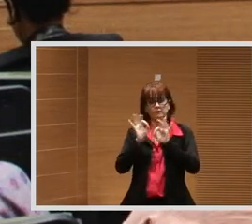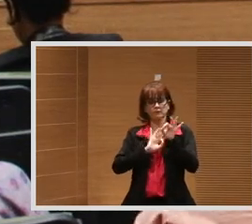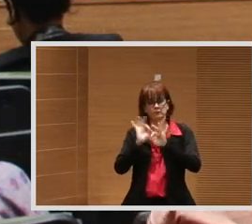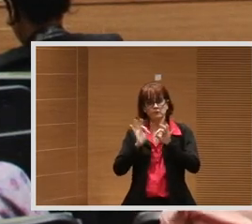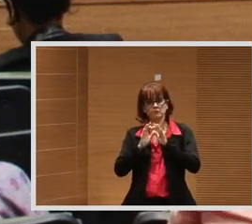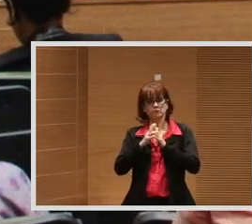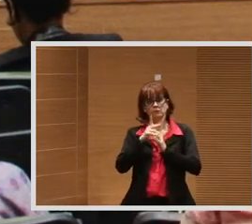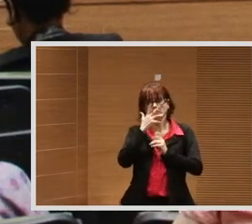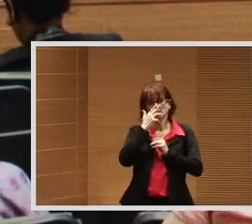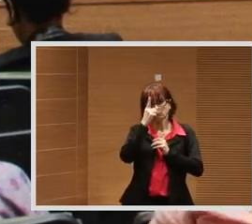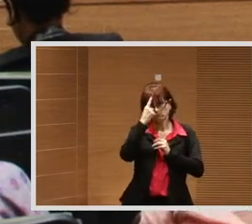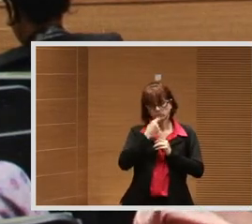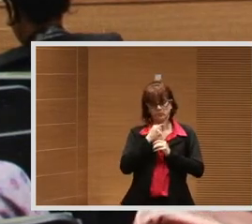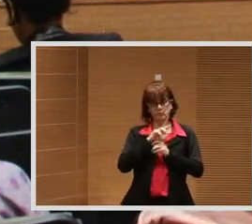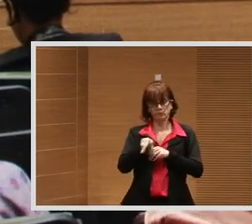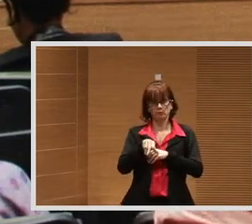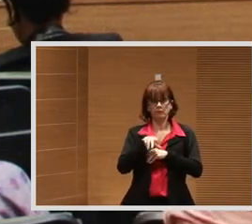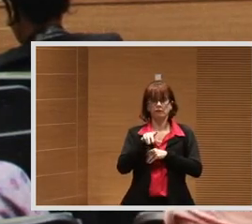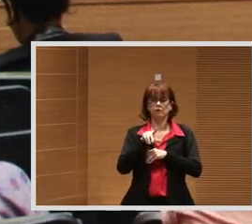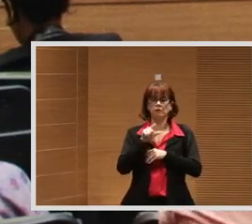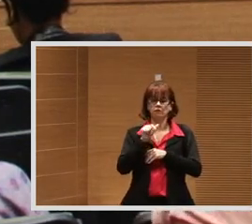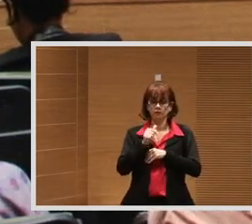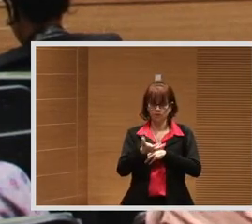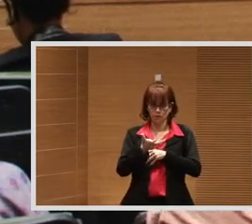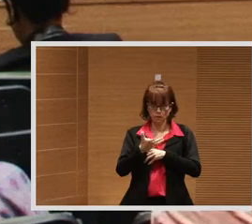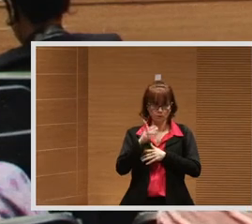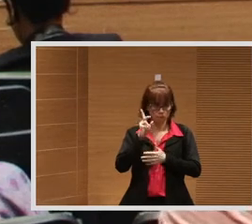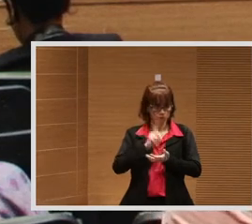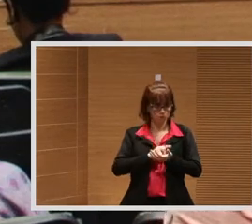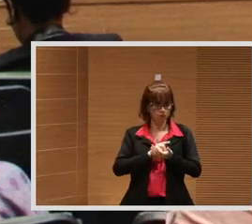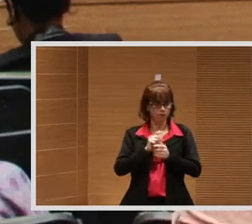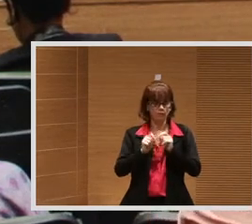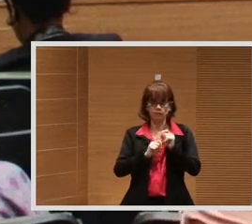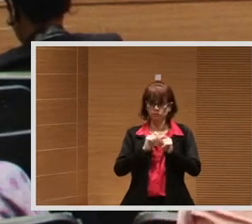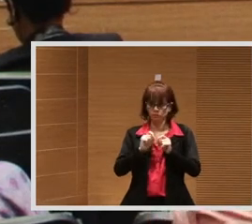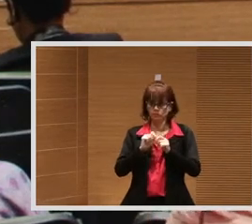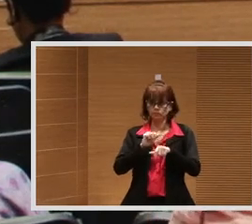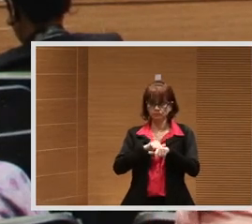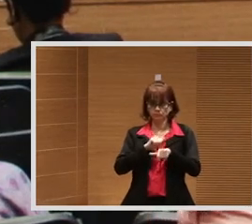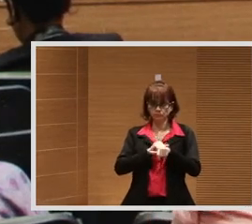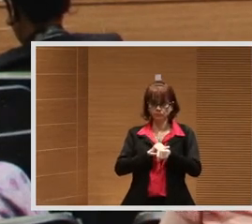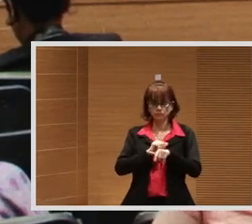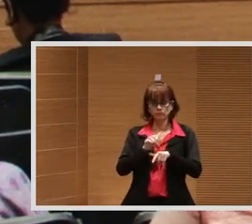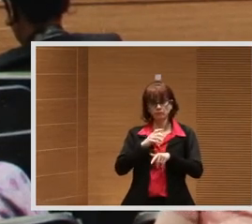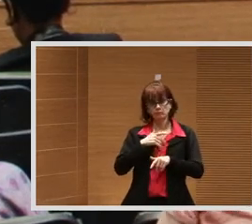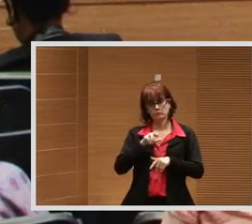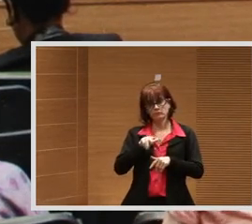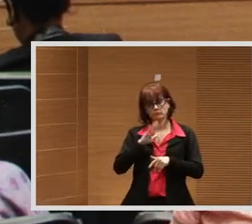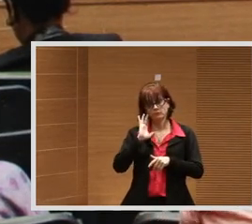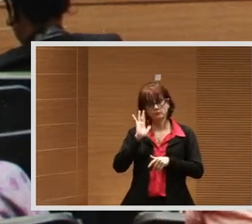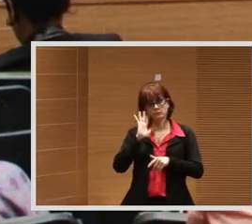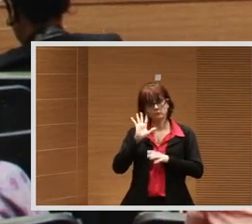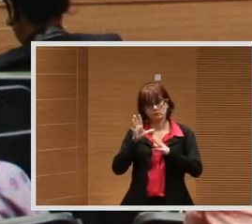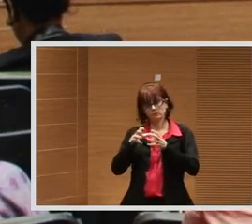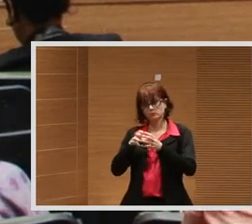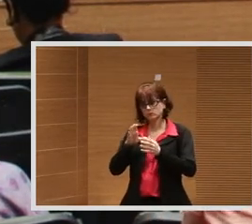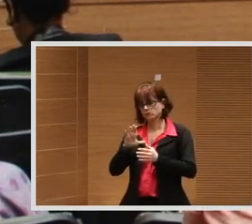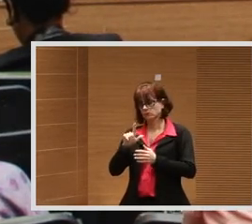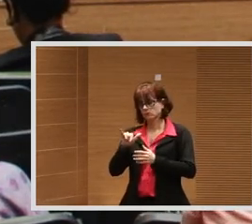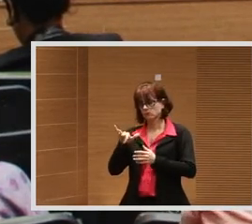uma imagem. Né? Assim, não, eles se pretende concretamente, mas aí não pensando no clero, né? Mas aí pensando